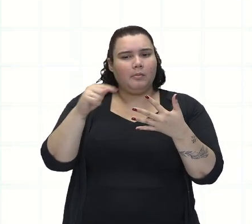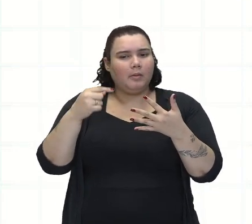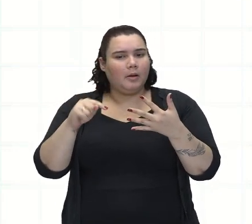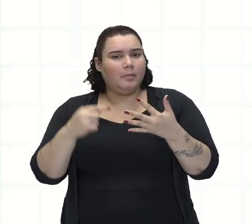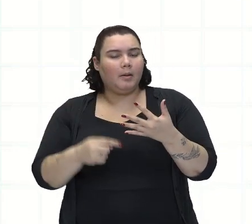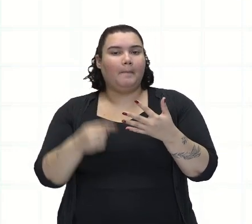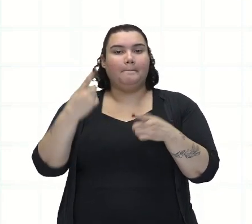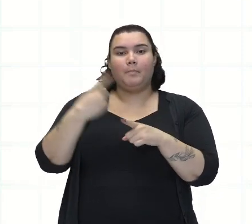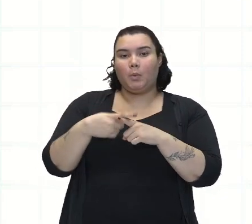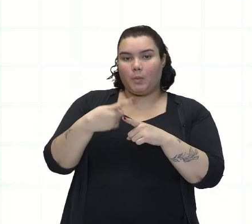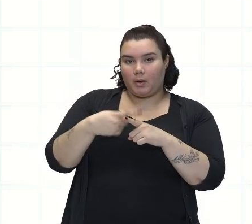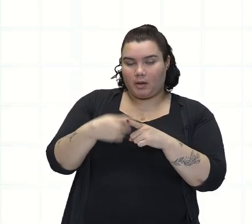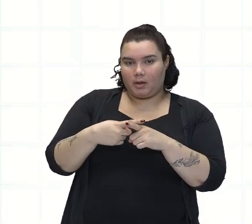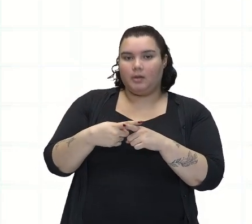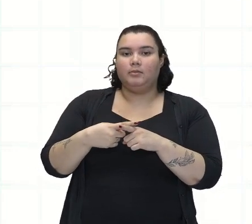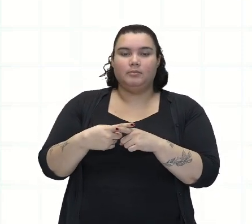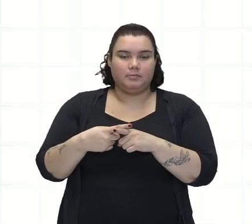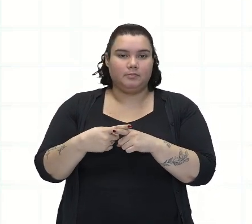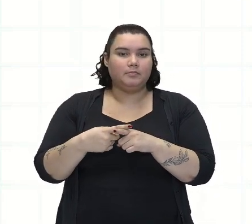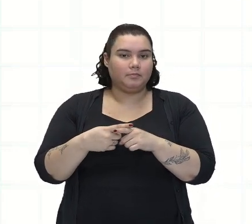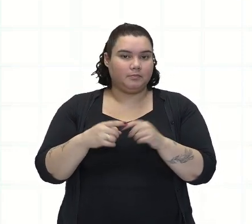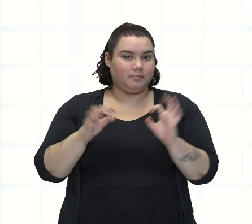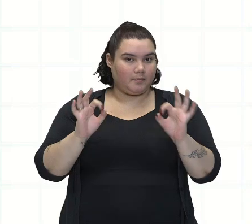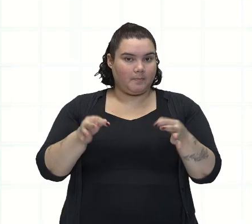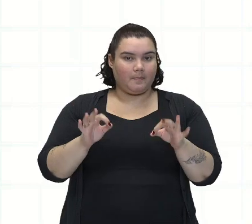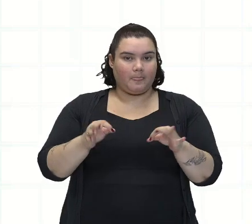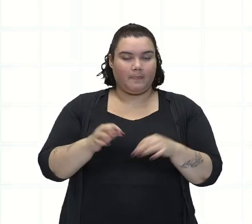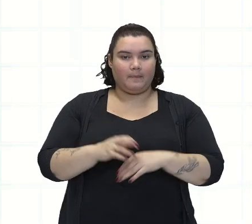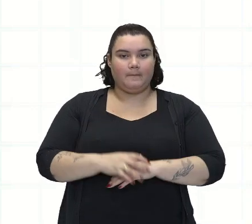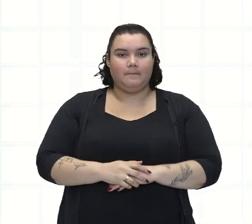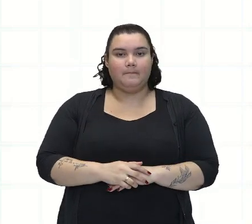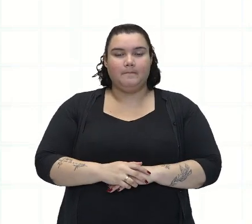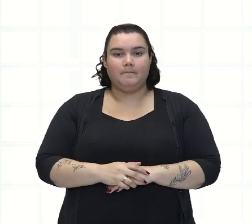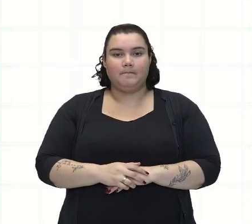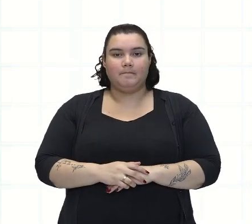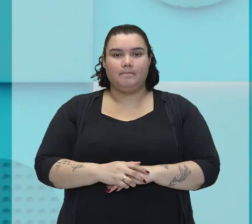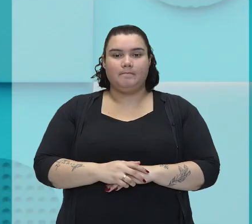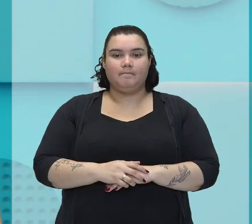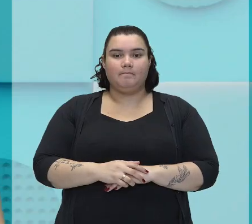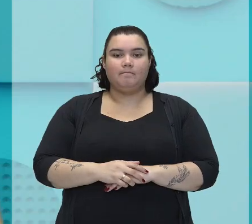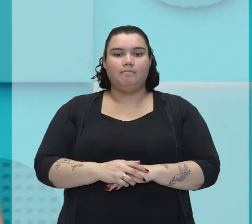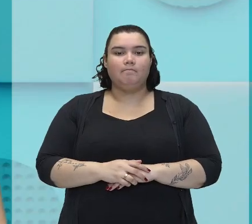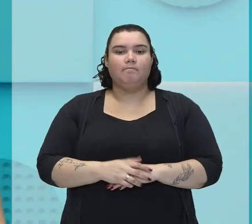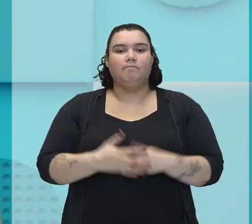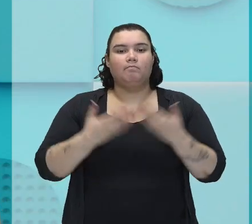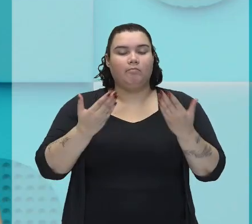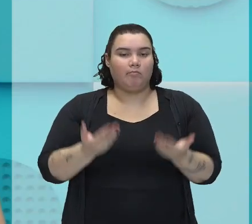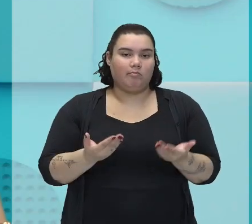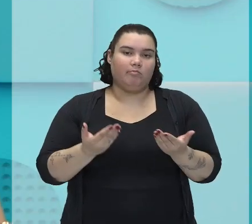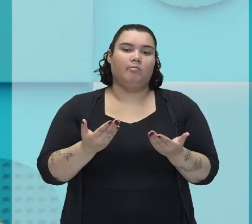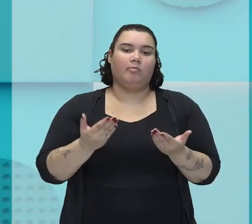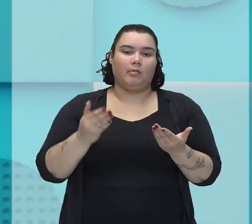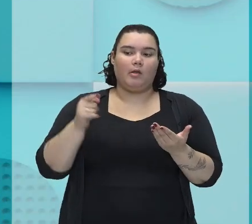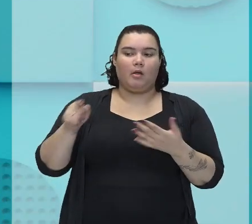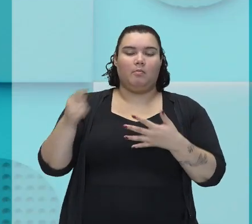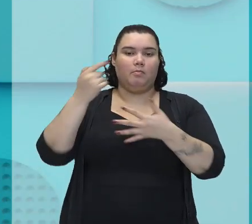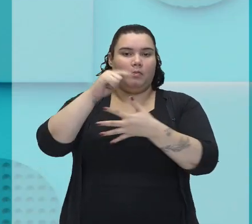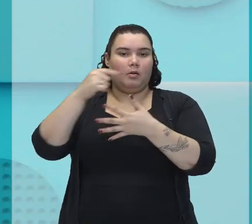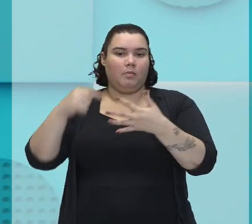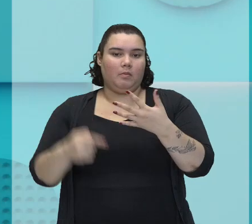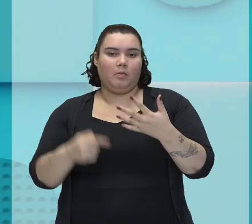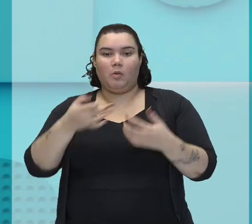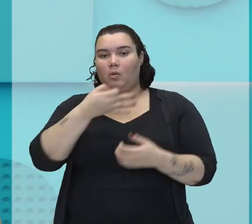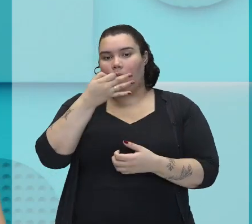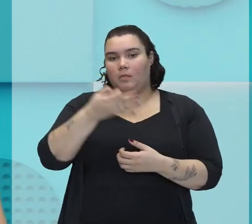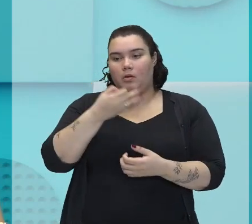uma opinião, emitir uma opinião sobre o fato se é